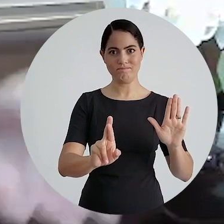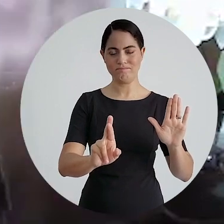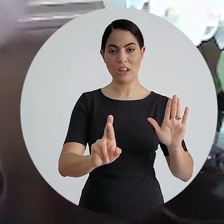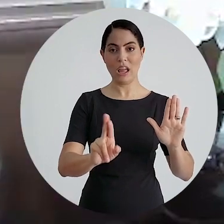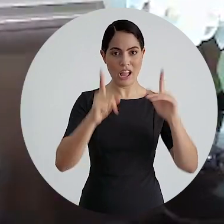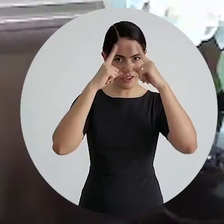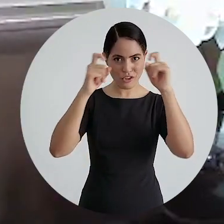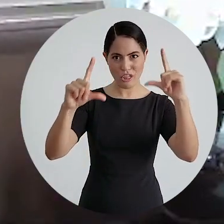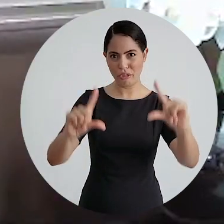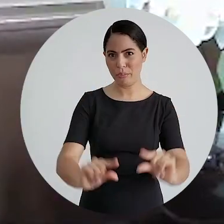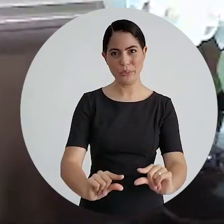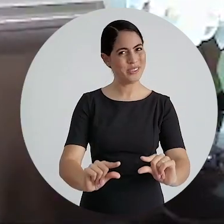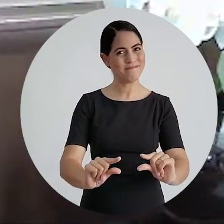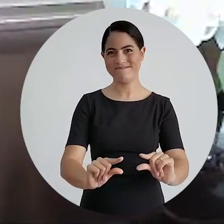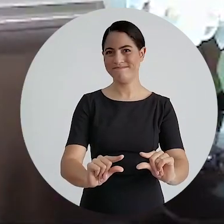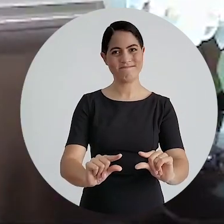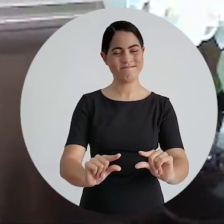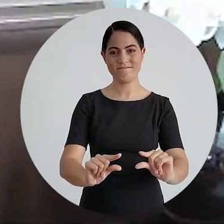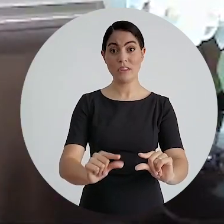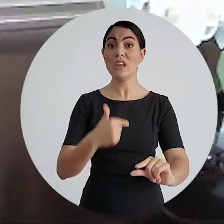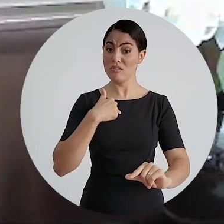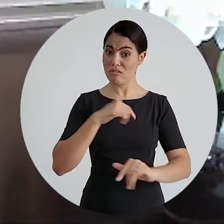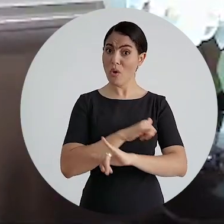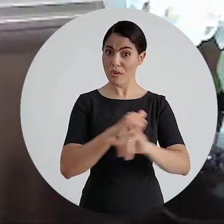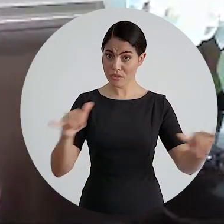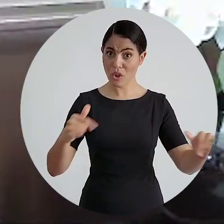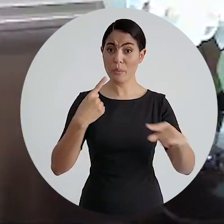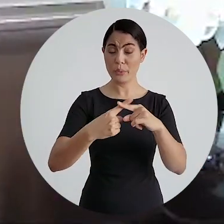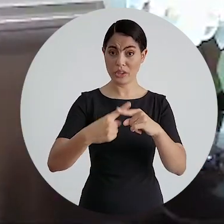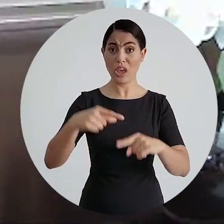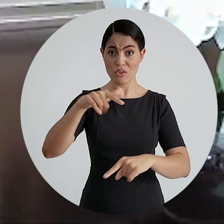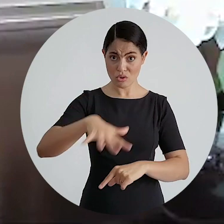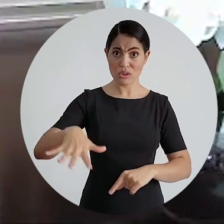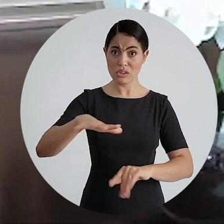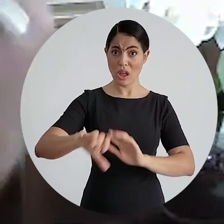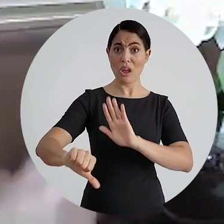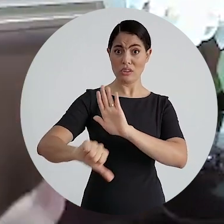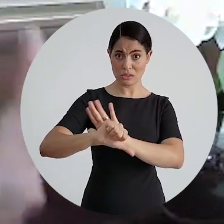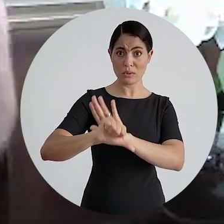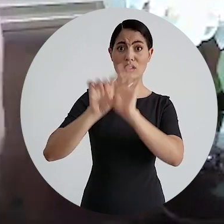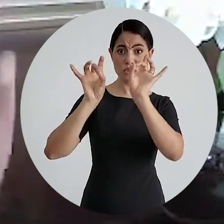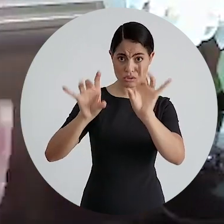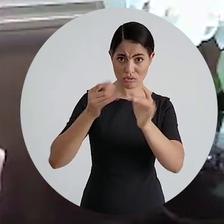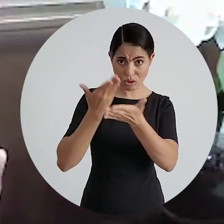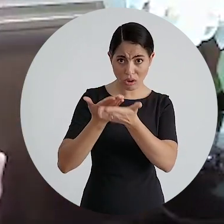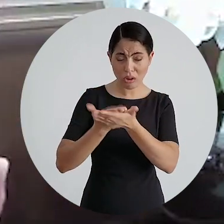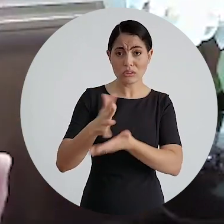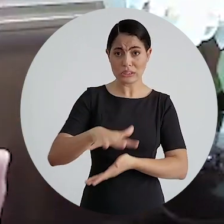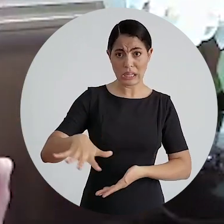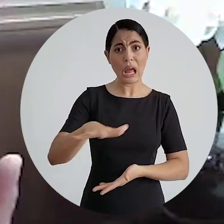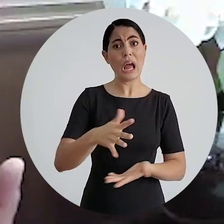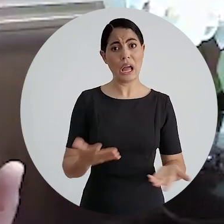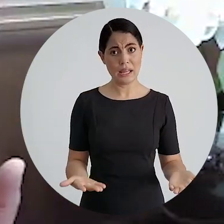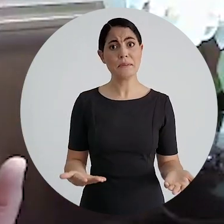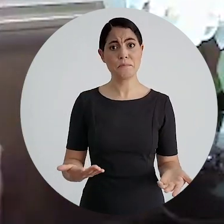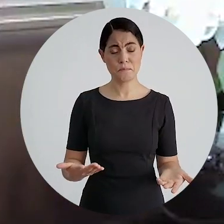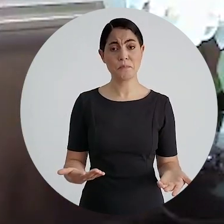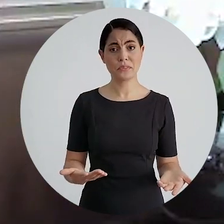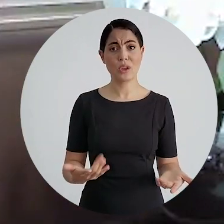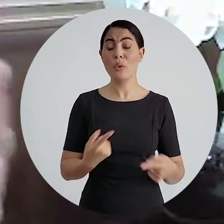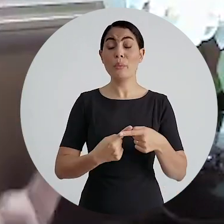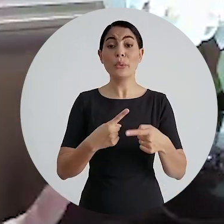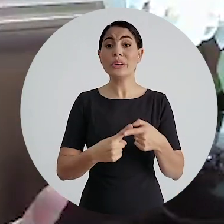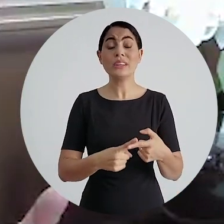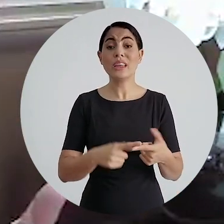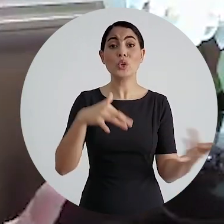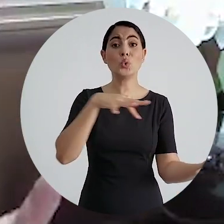corresponder a um menor índice de violência, e isso posso afirmar como criminóloga, como estudiosa dessa área, porque